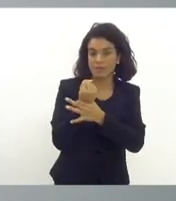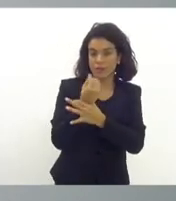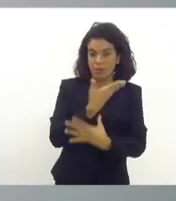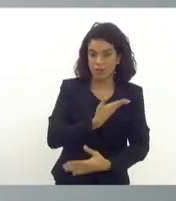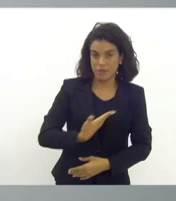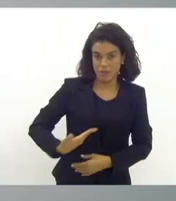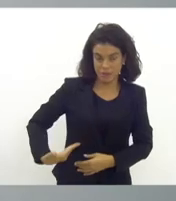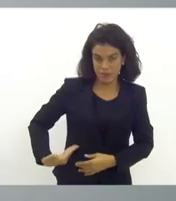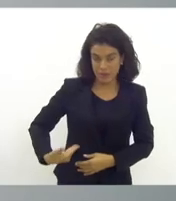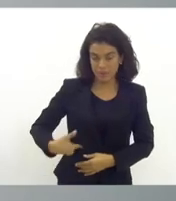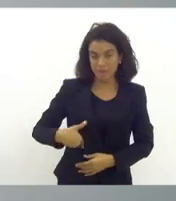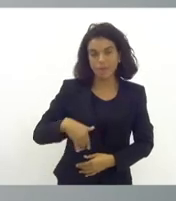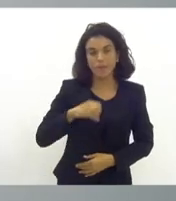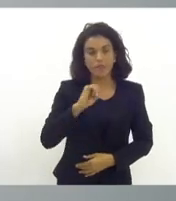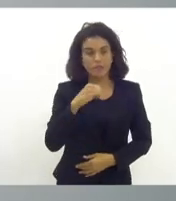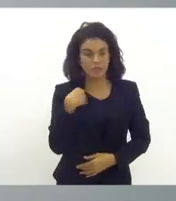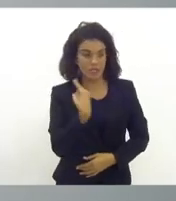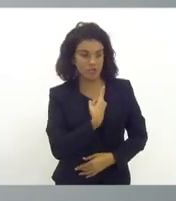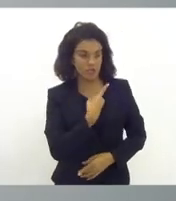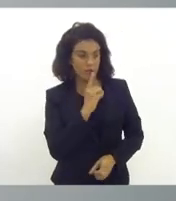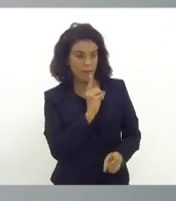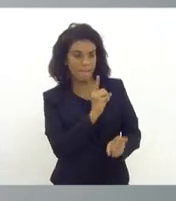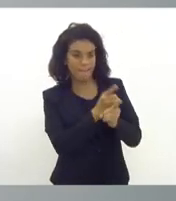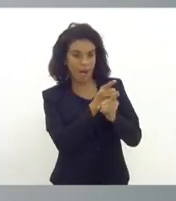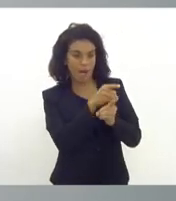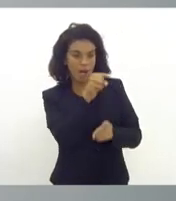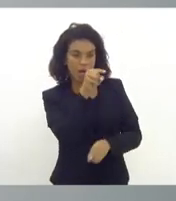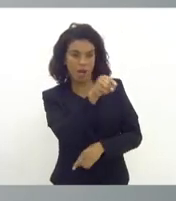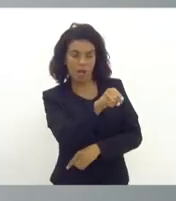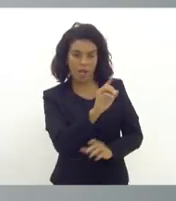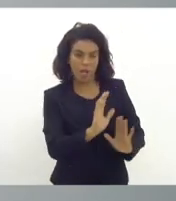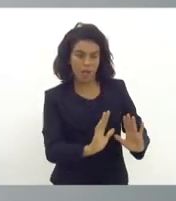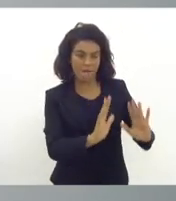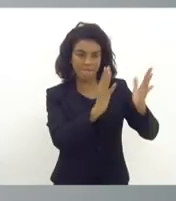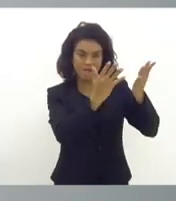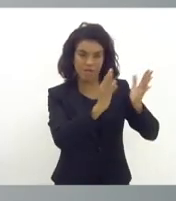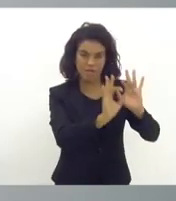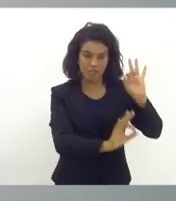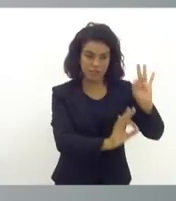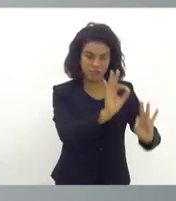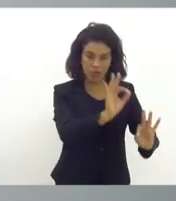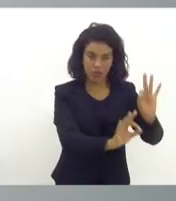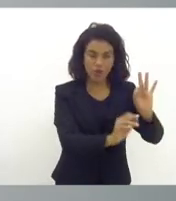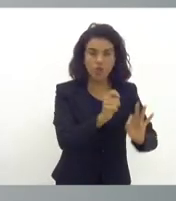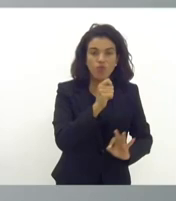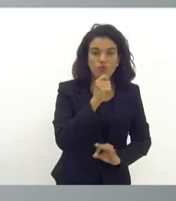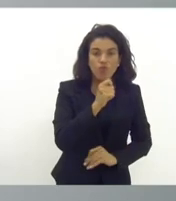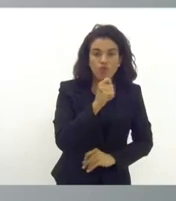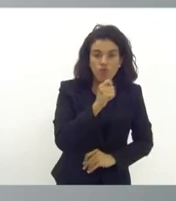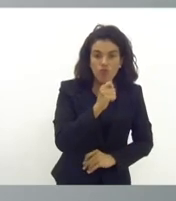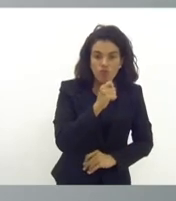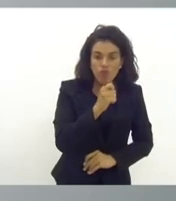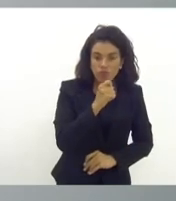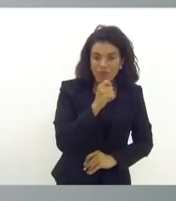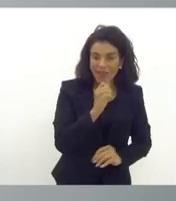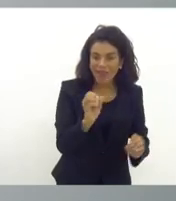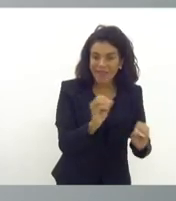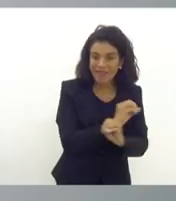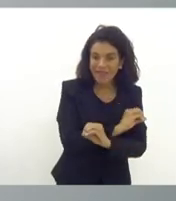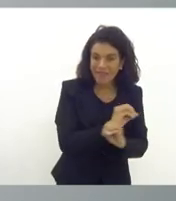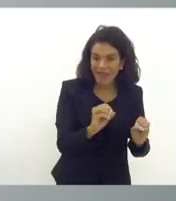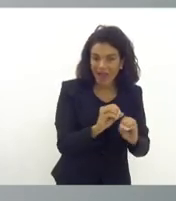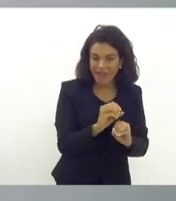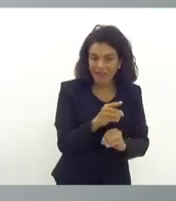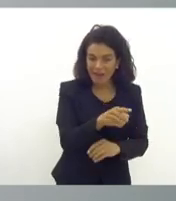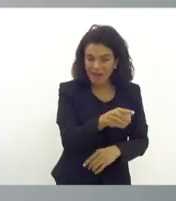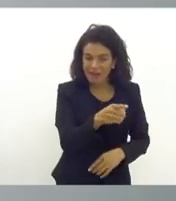então se nós identificarmos que determinado evento que está sendo promovido não tem nenhuma indicação de que vai ter